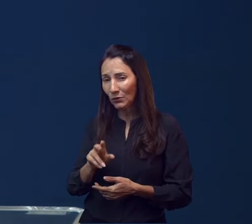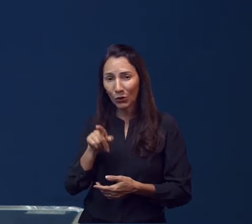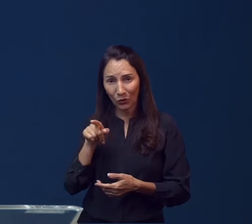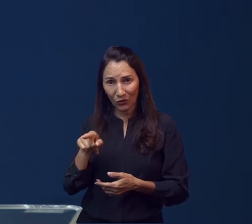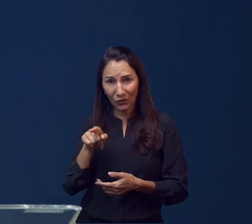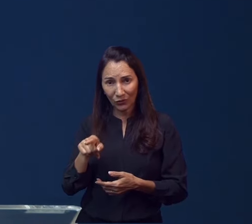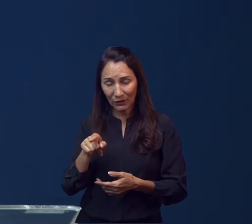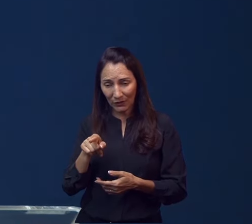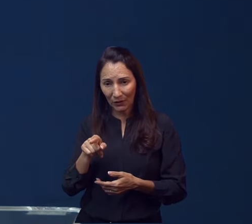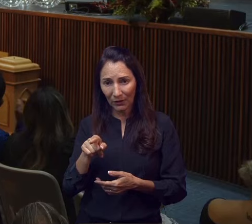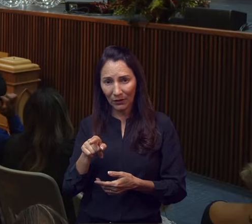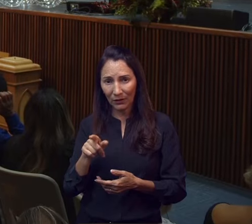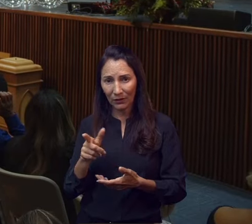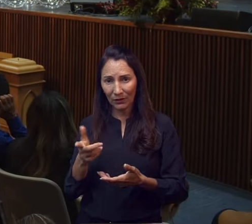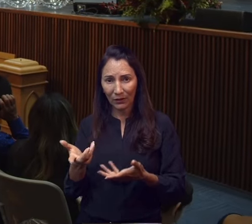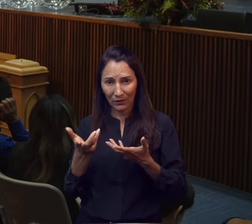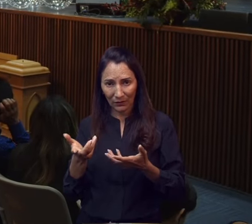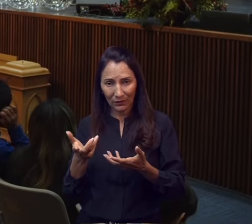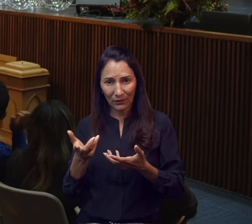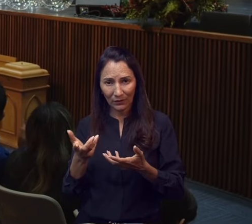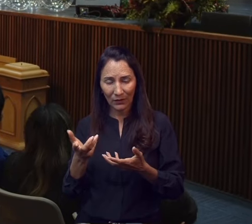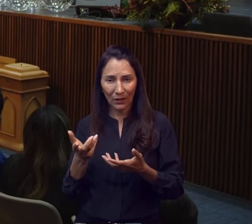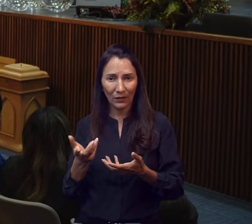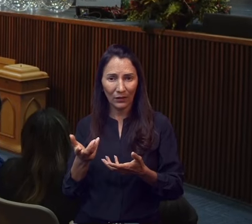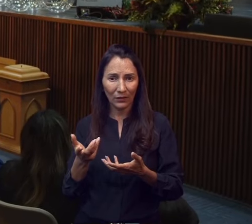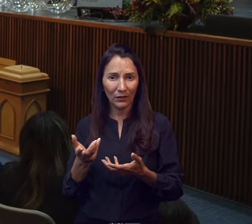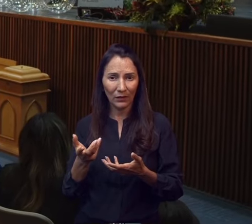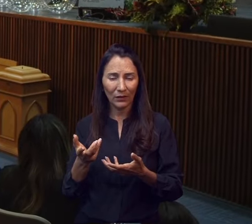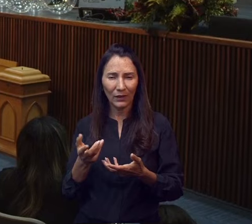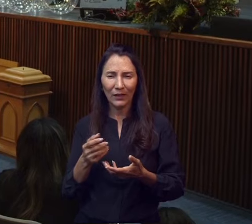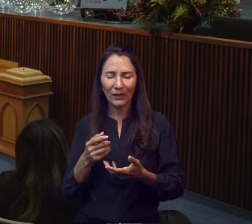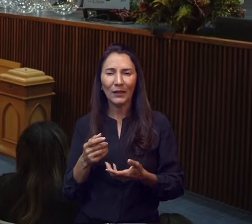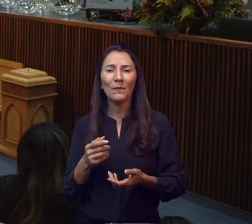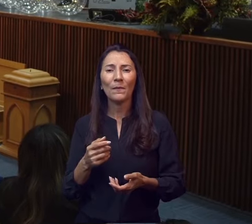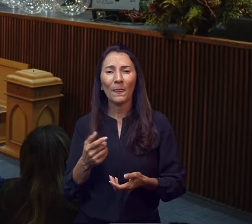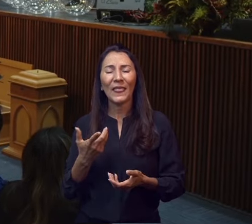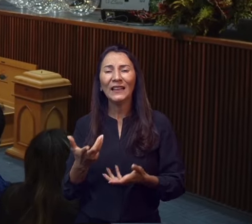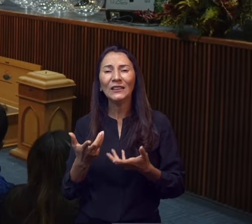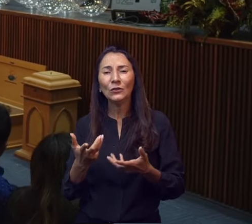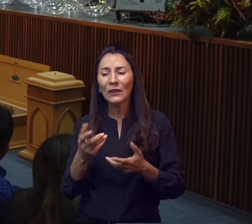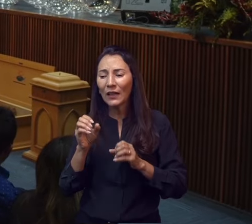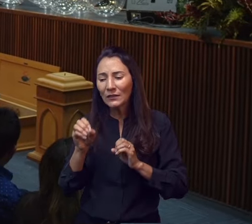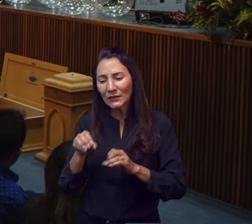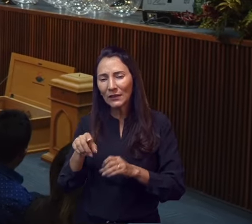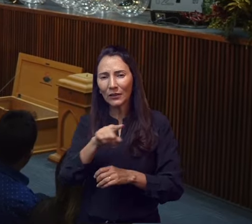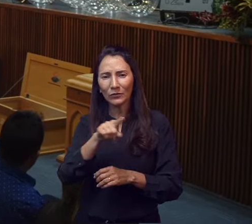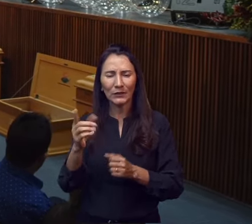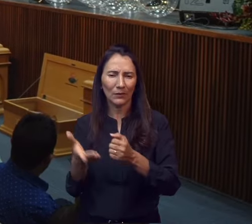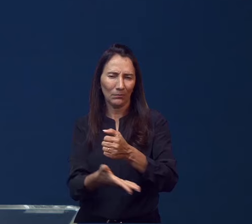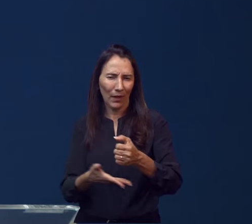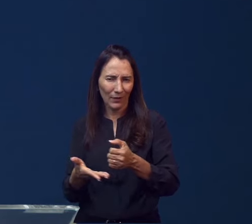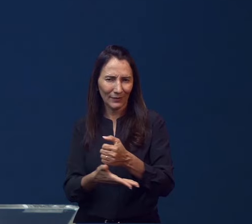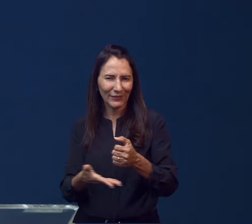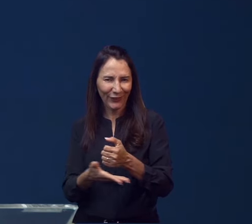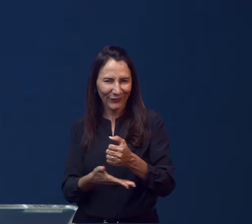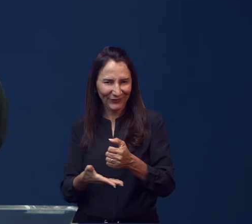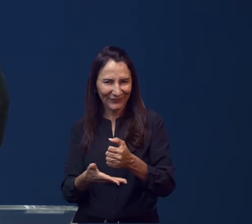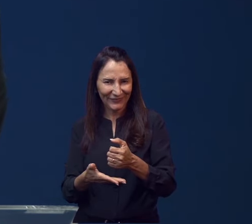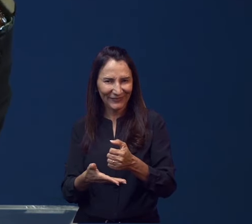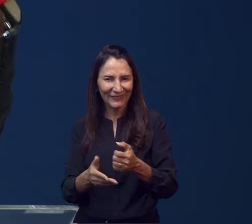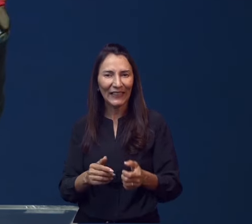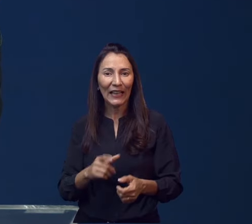me vê subir não não pedi isso em oração não eu quero ensinar você um princípio que eu aprendi